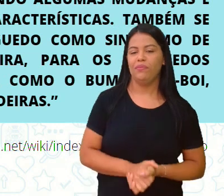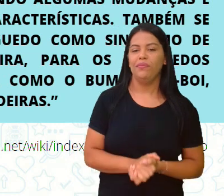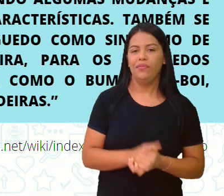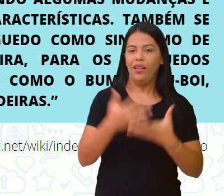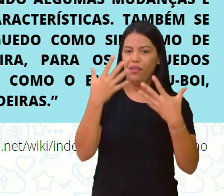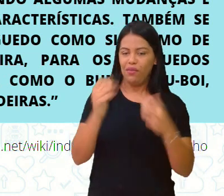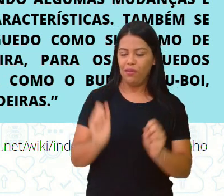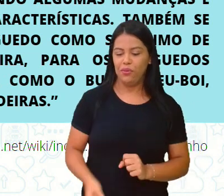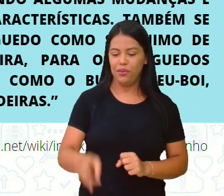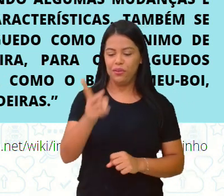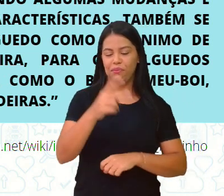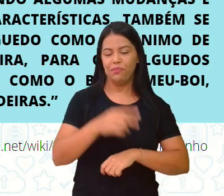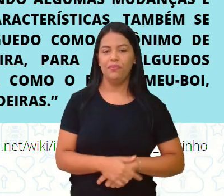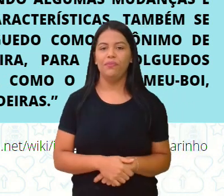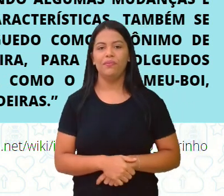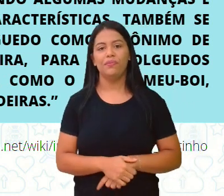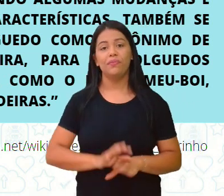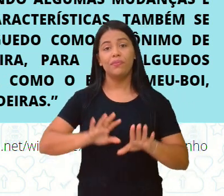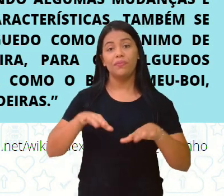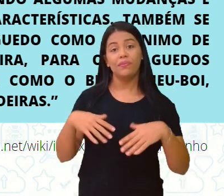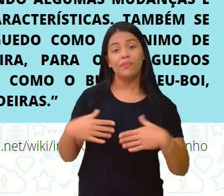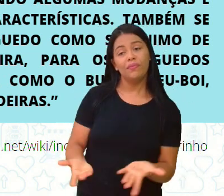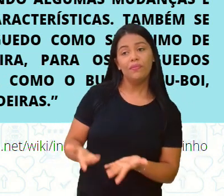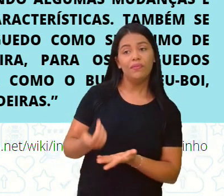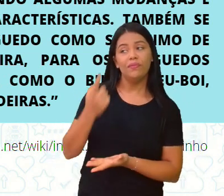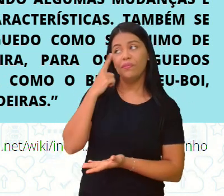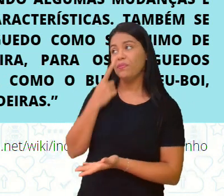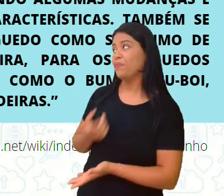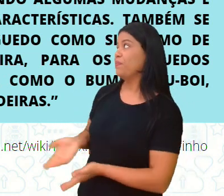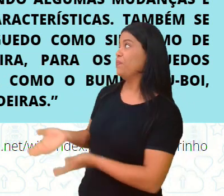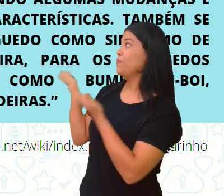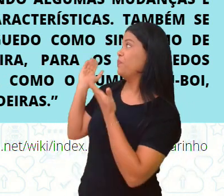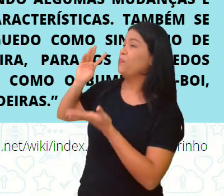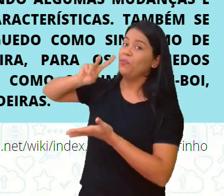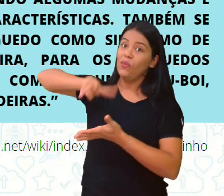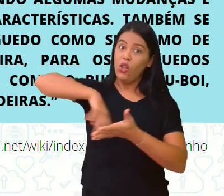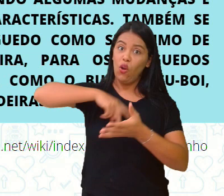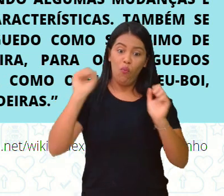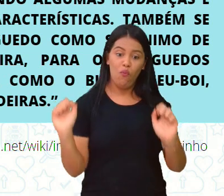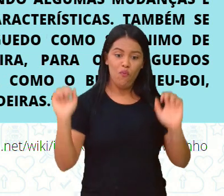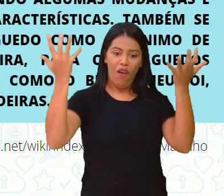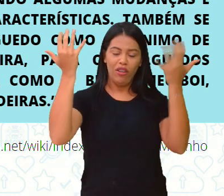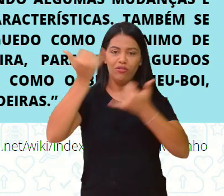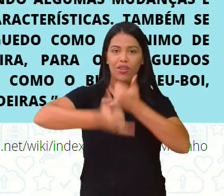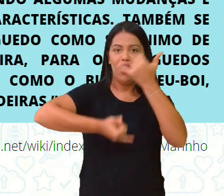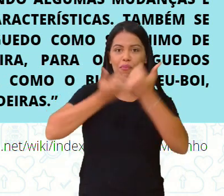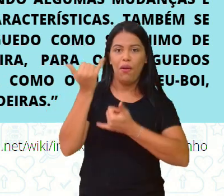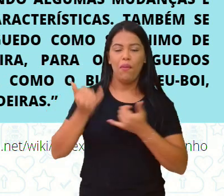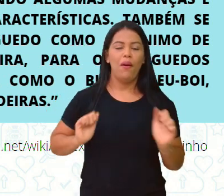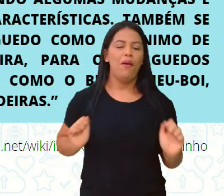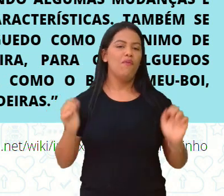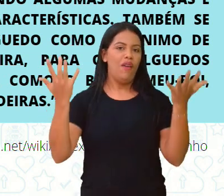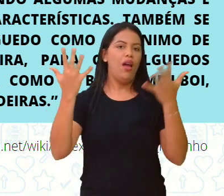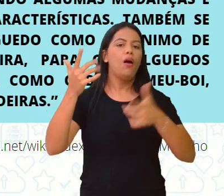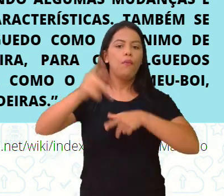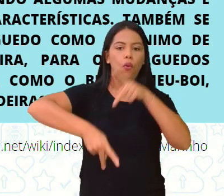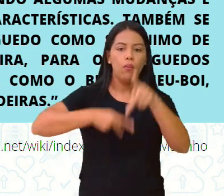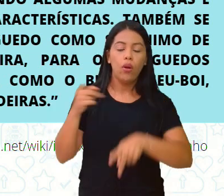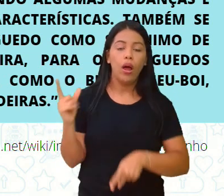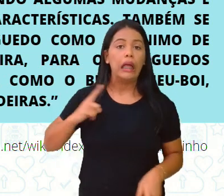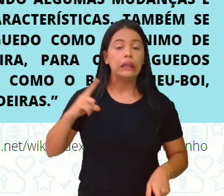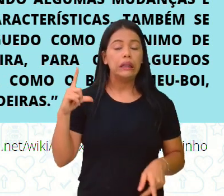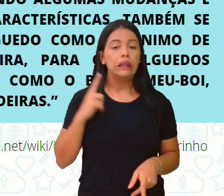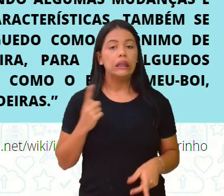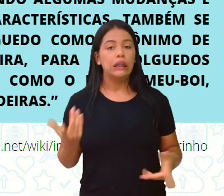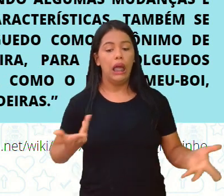Vamos embora. Bom, então, esses folguedos, tá? Essas festas populares, essa cultura popular, ela envolve